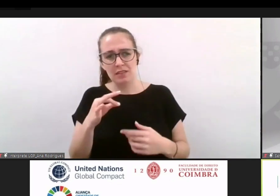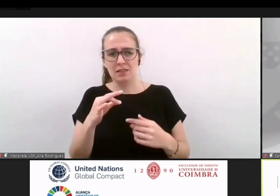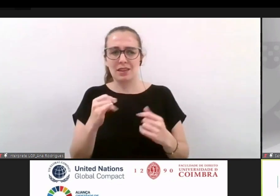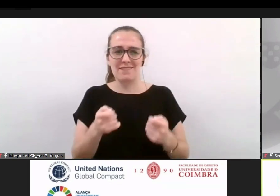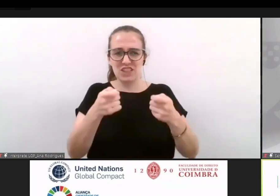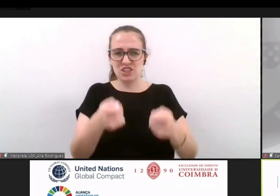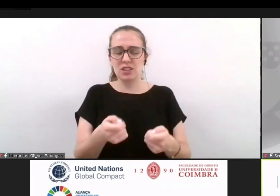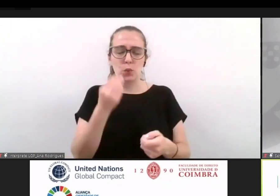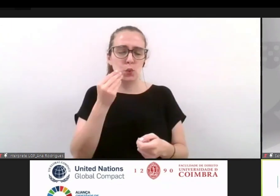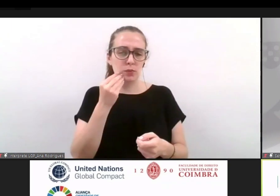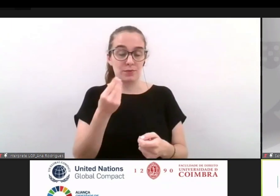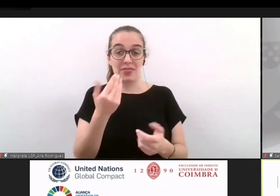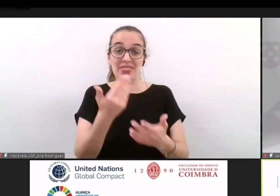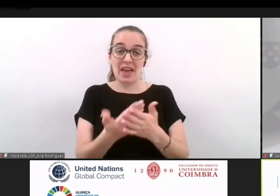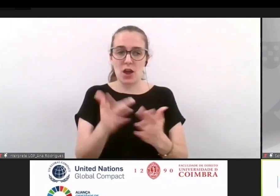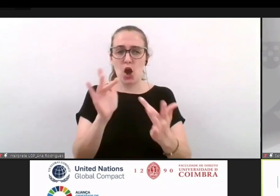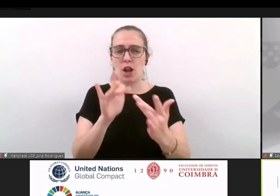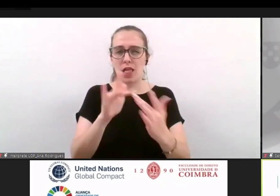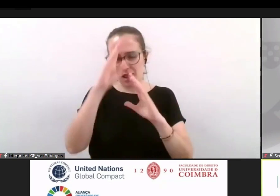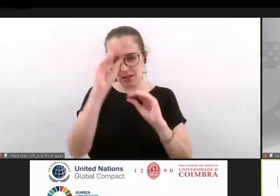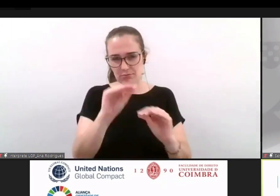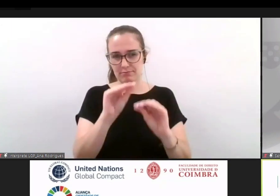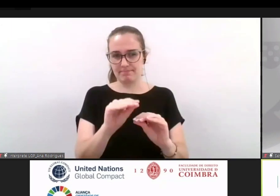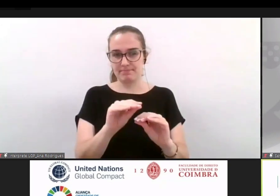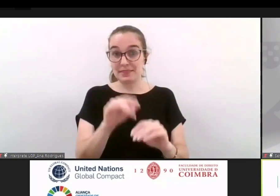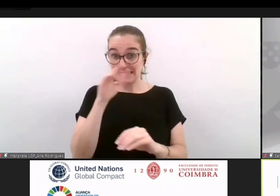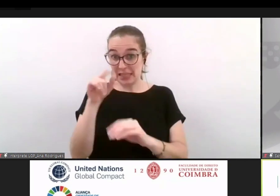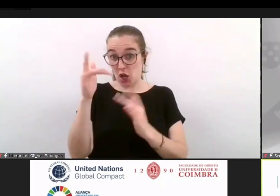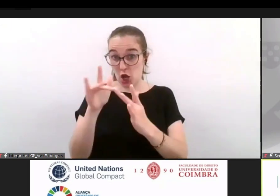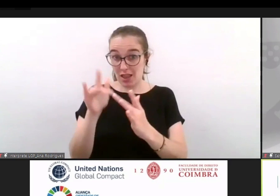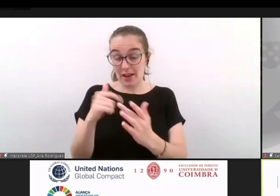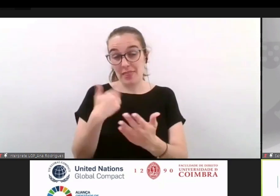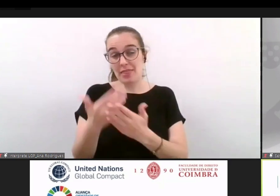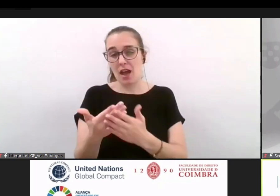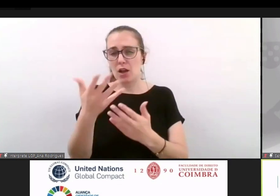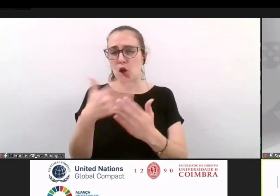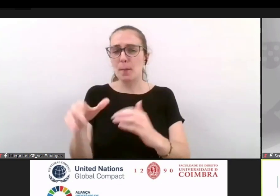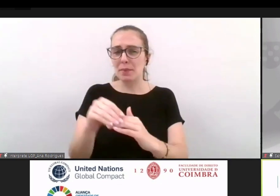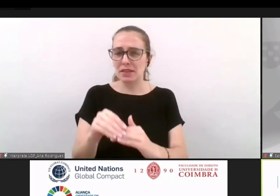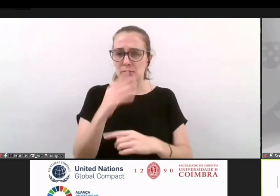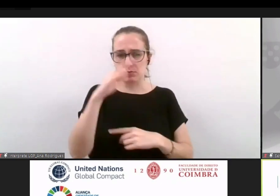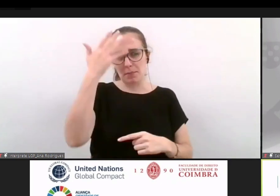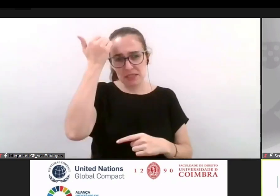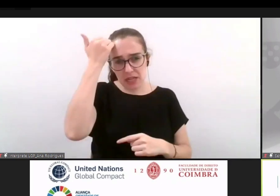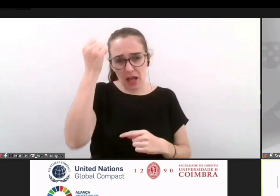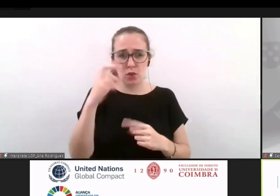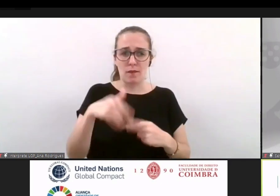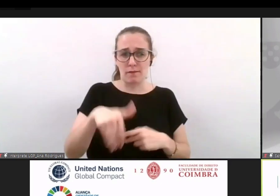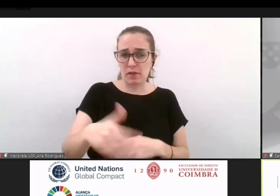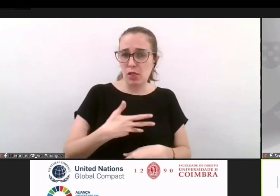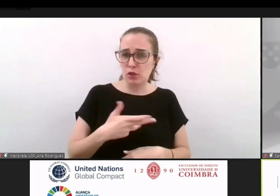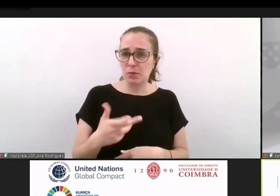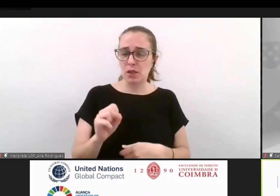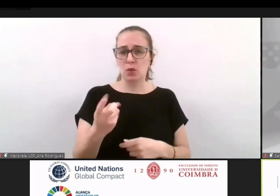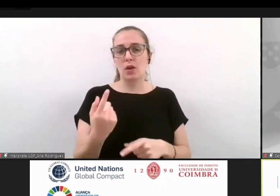uma forma de fornecer formação complementar ao nível de mestrado, em breve de doutoramento, em diversas